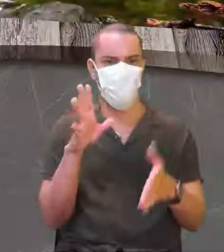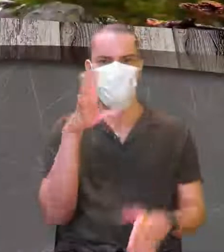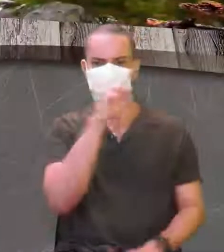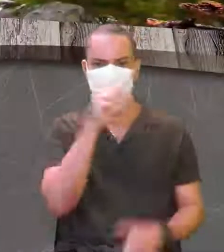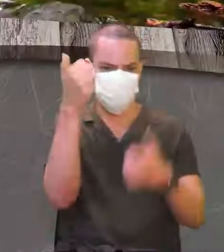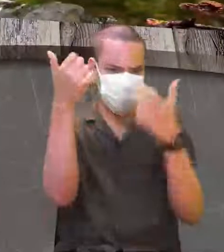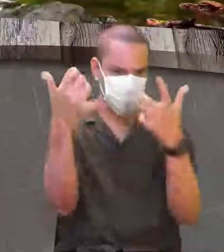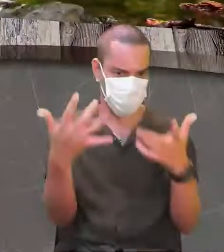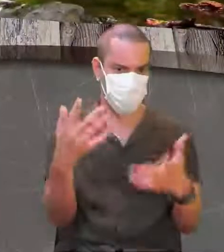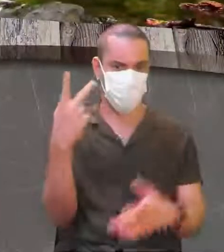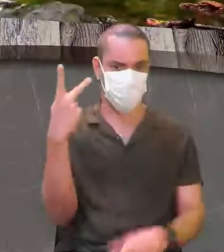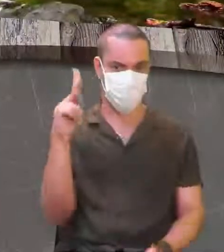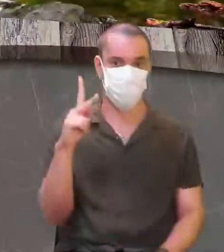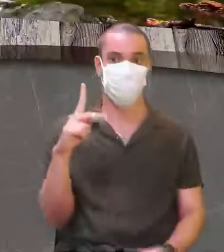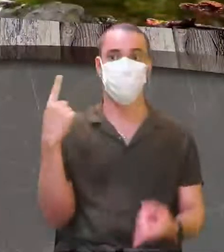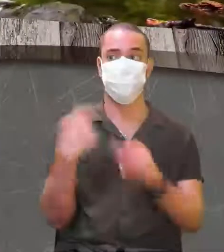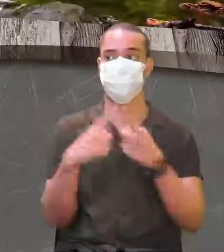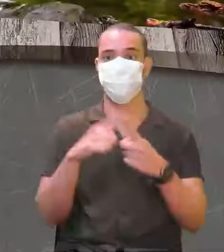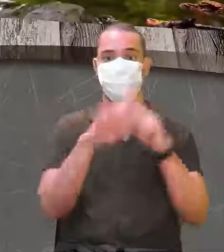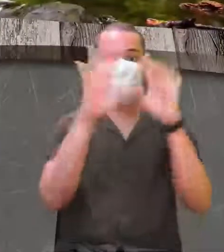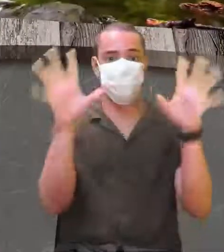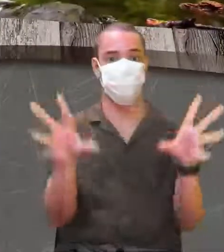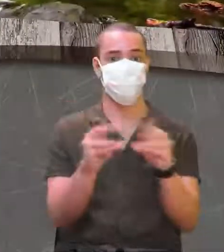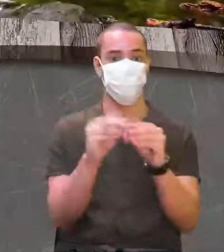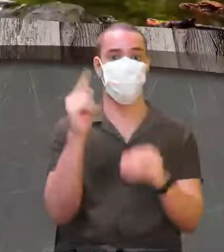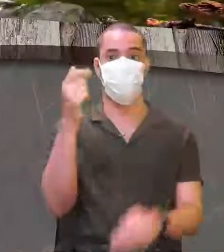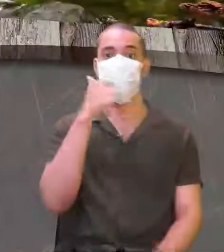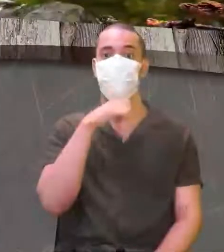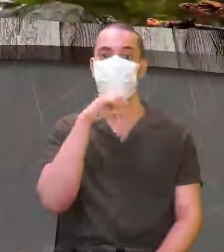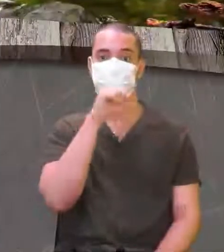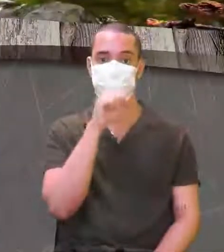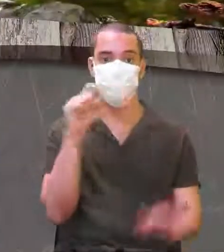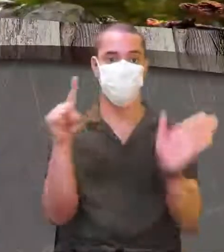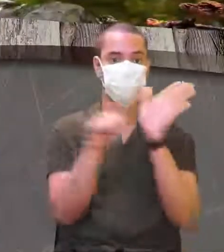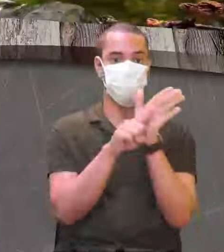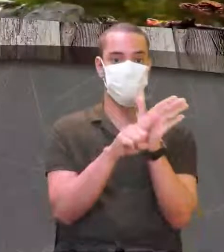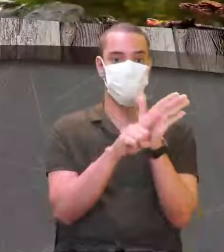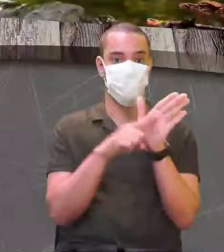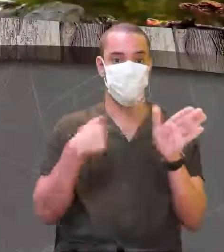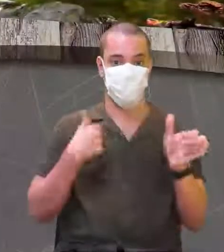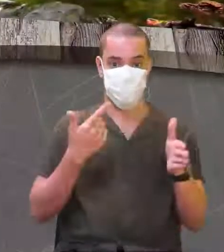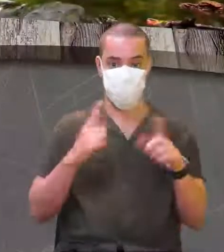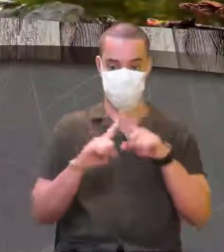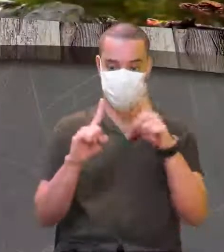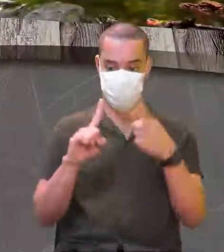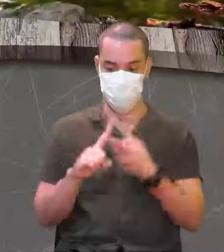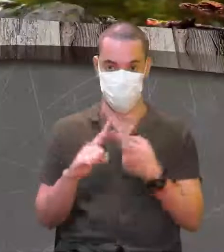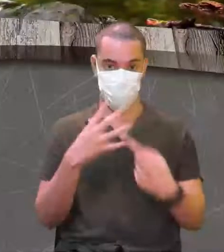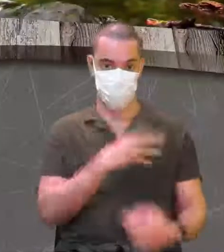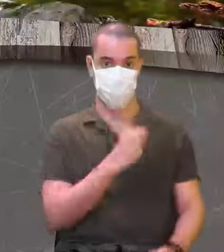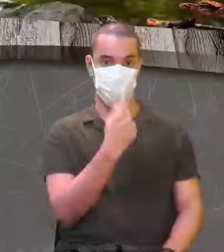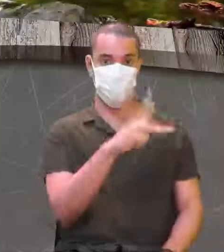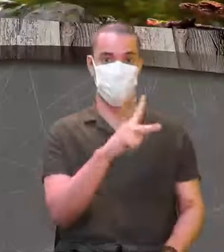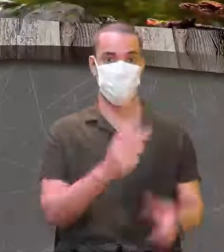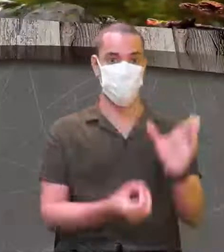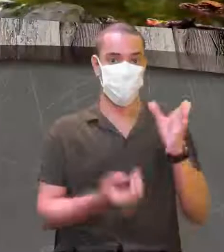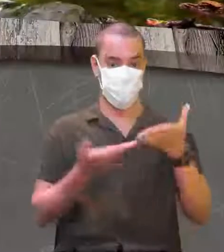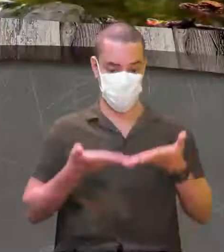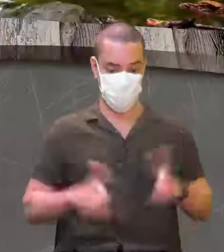atividade para falar sobre isso. Resumindo, uma mãe negativa fica grávida e o filho dela vem